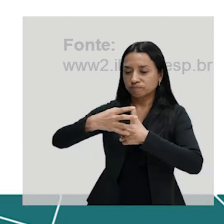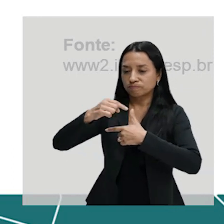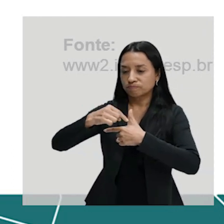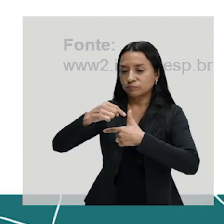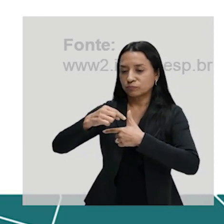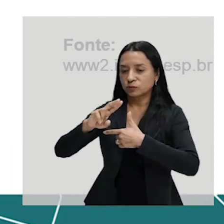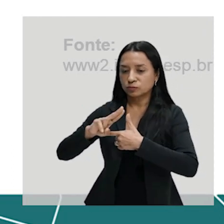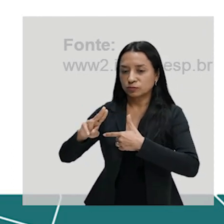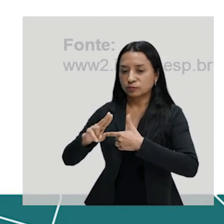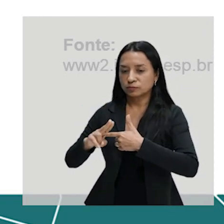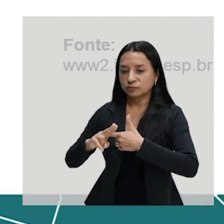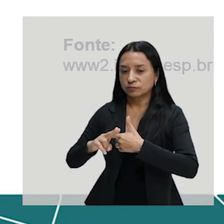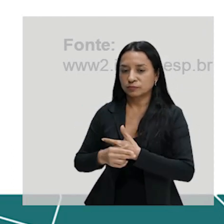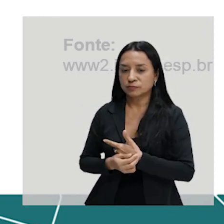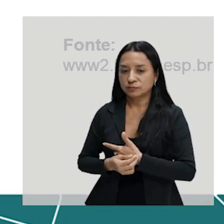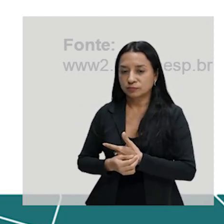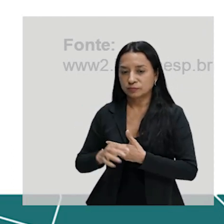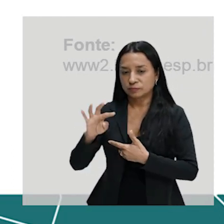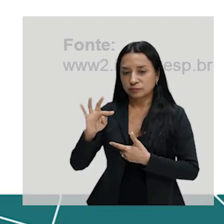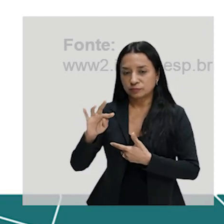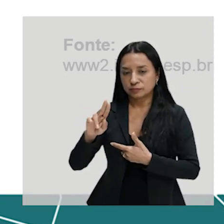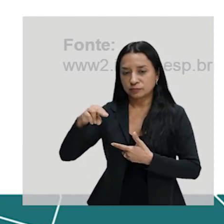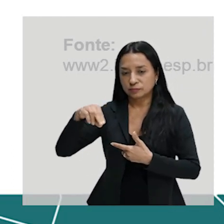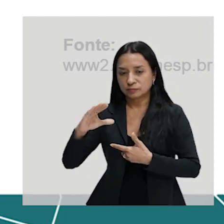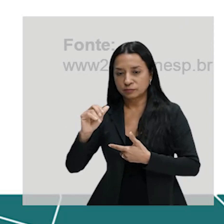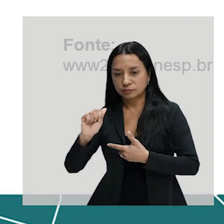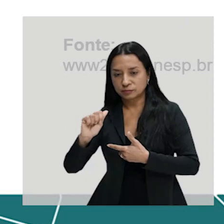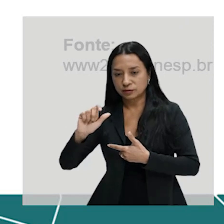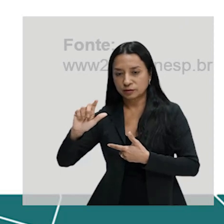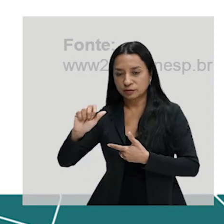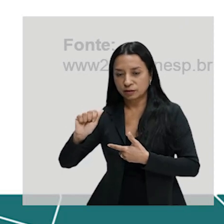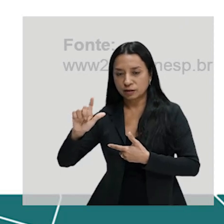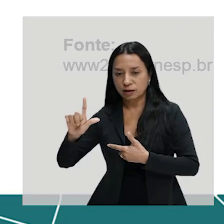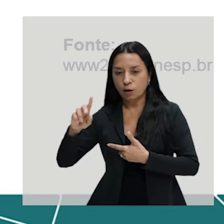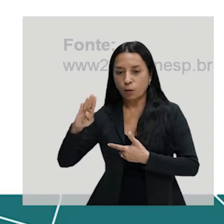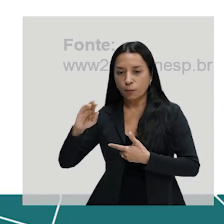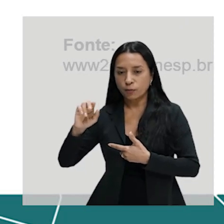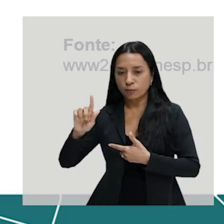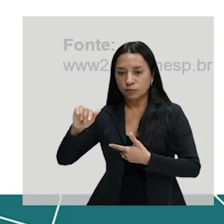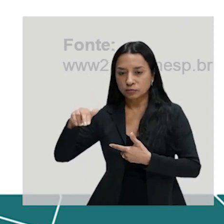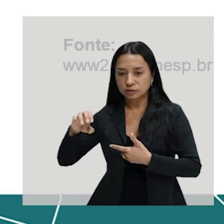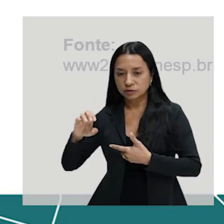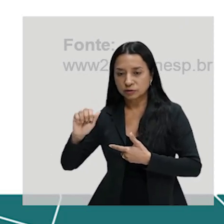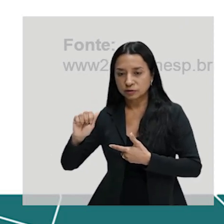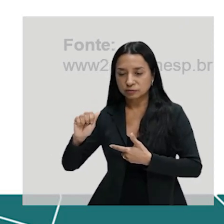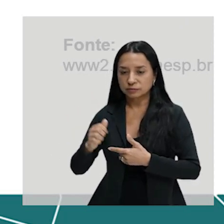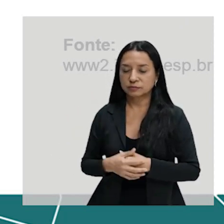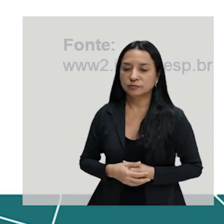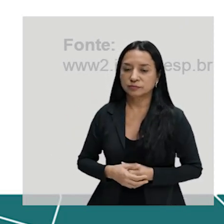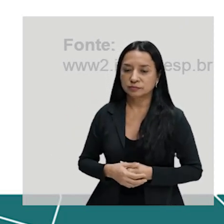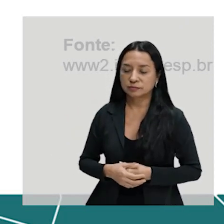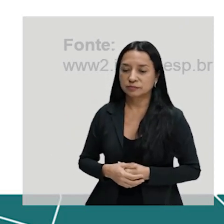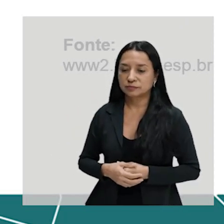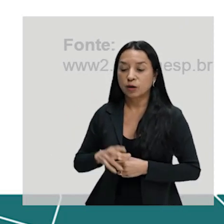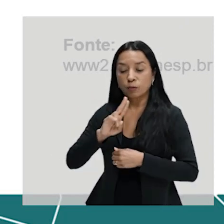é chamado de túnica albugina tá nome estranho mas é esse é o nome que a gente dá para esse tipo